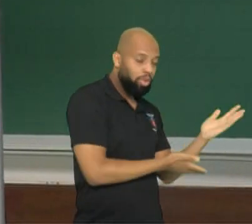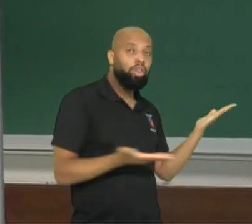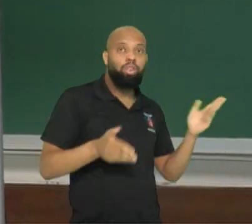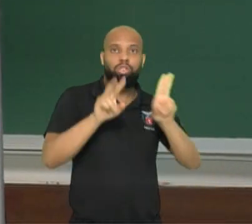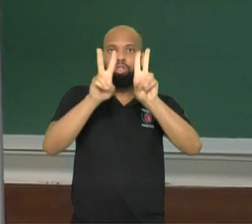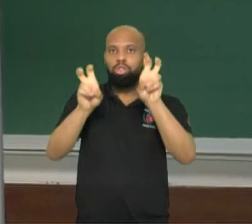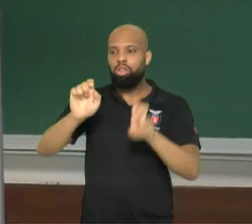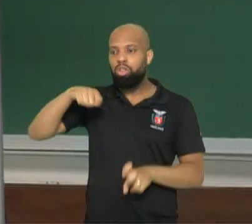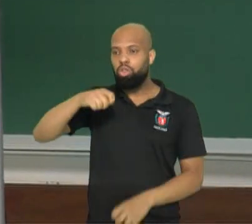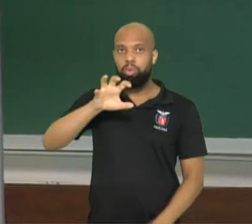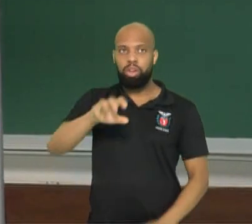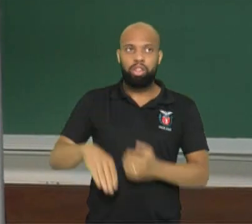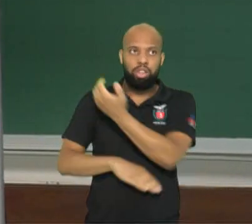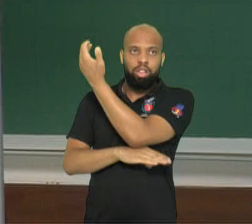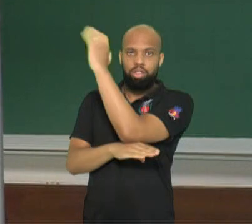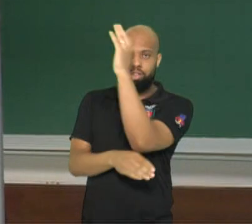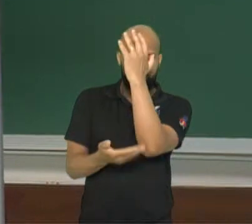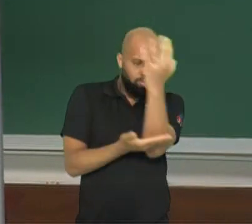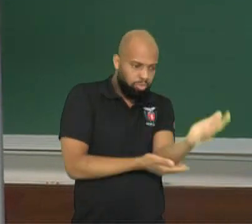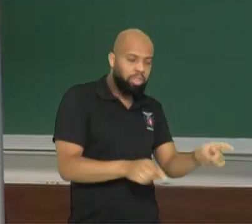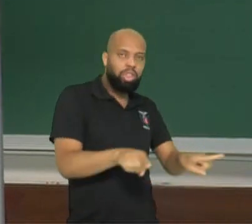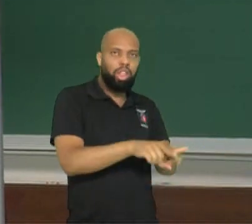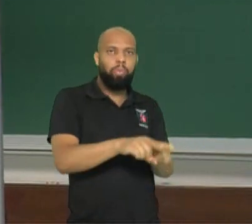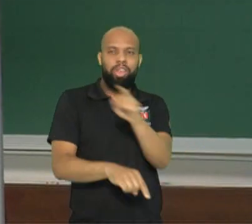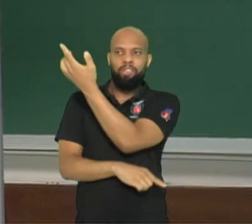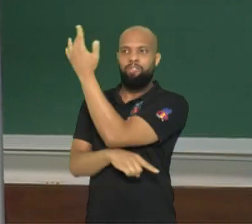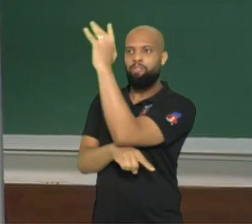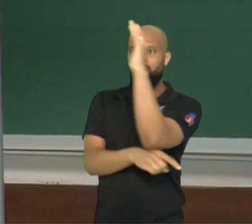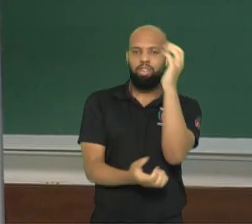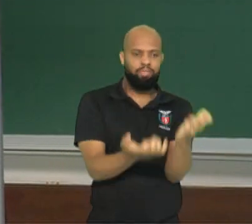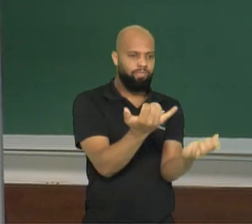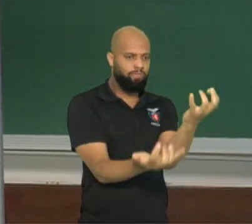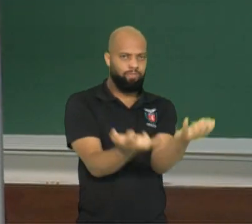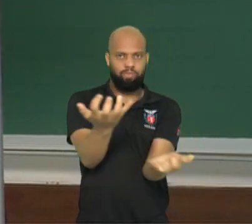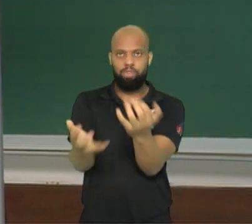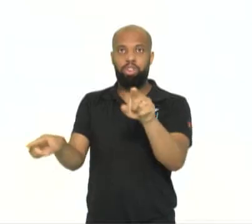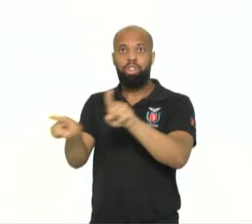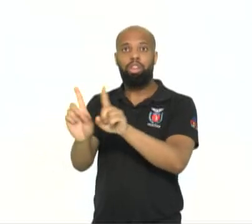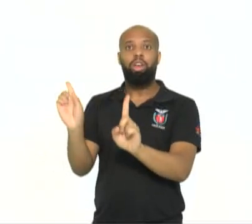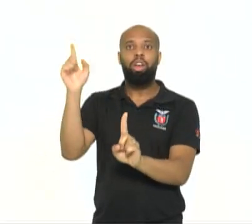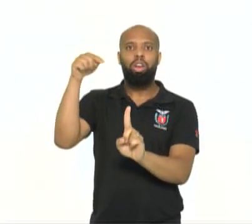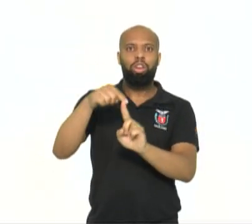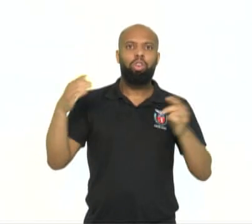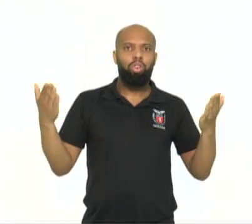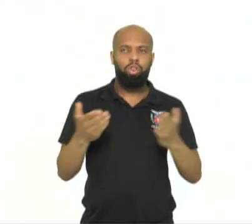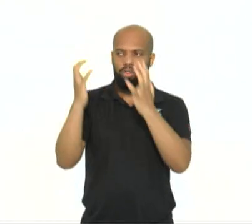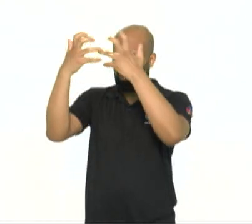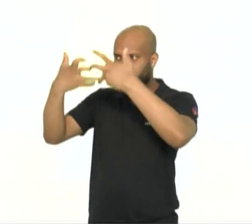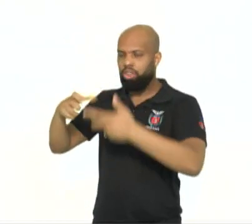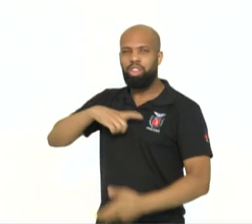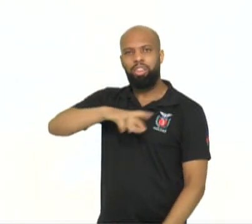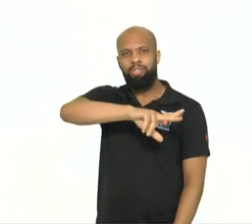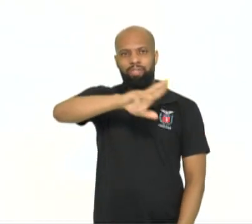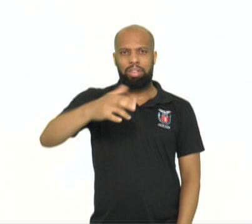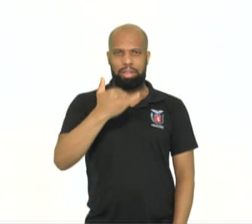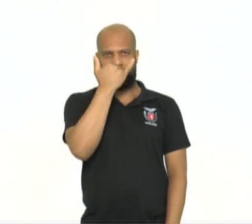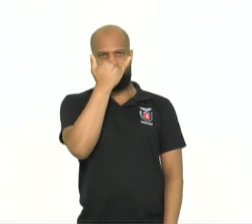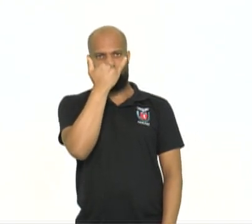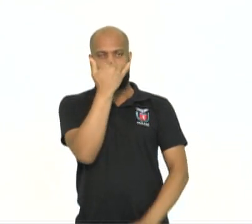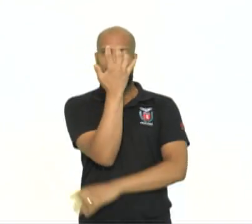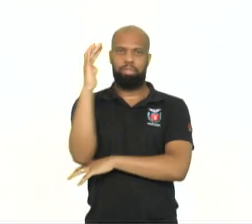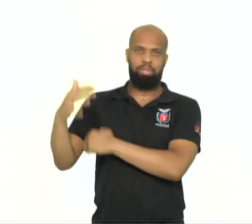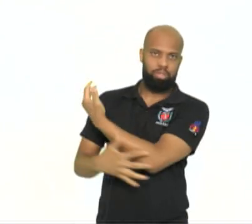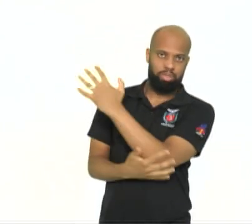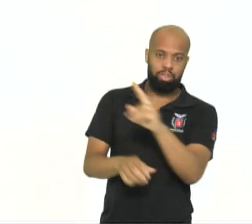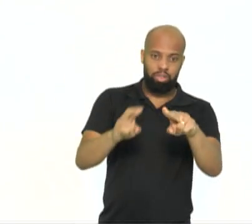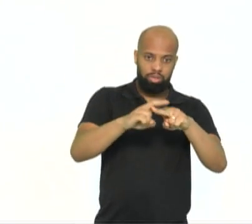é falando sobre desmatamento e também sobre queimadas, tá? Objetivos: refletir sobre os diversos impactos ambientais causados